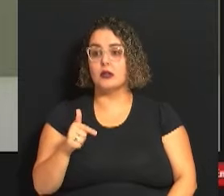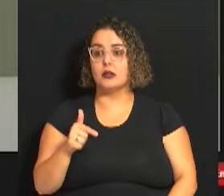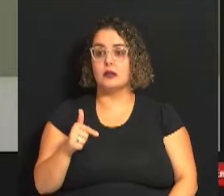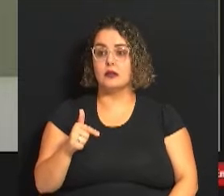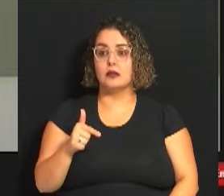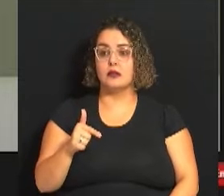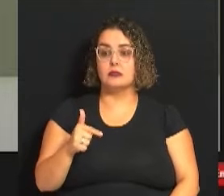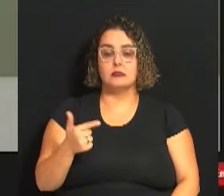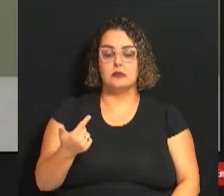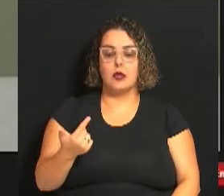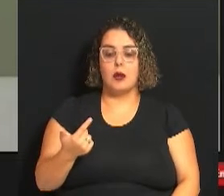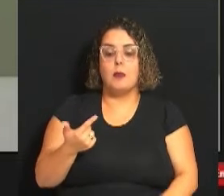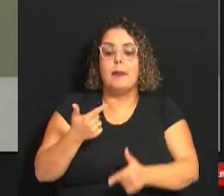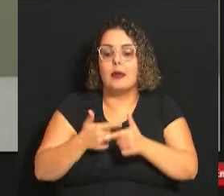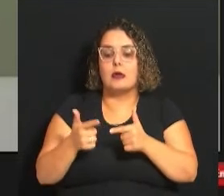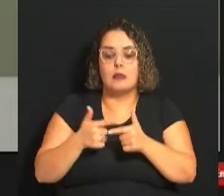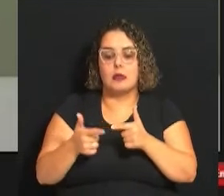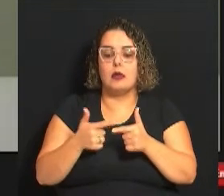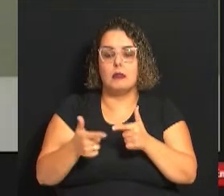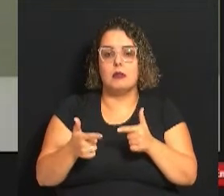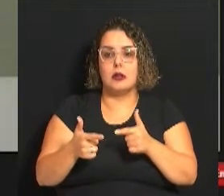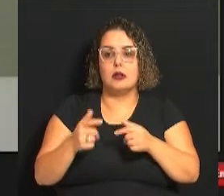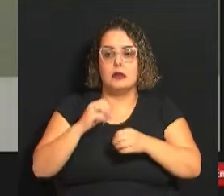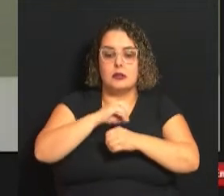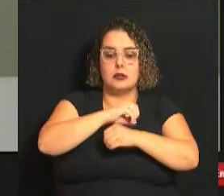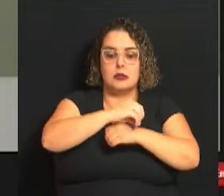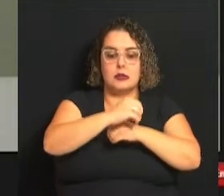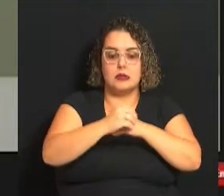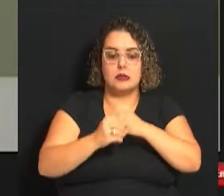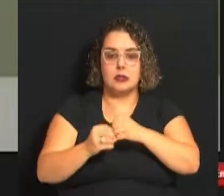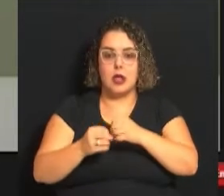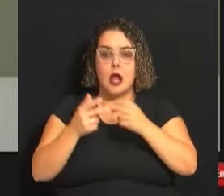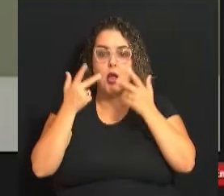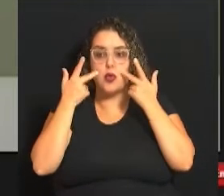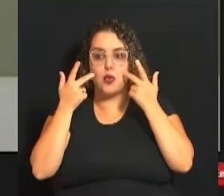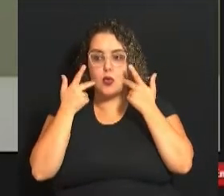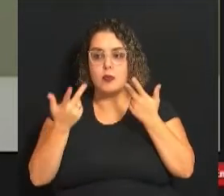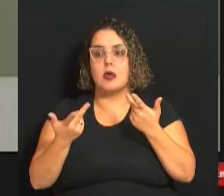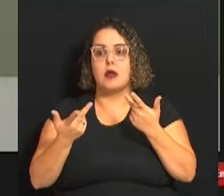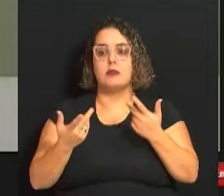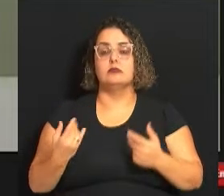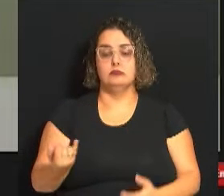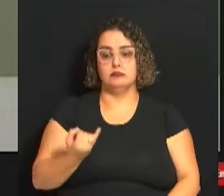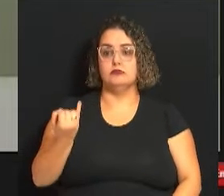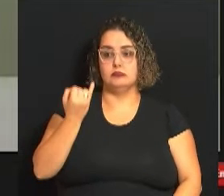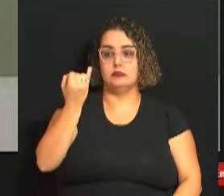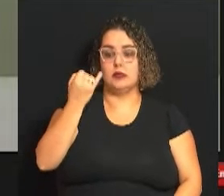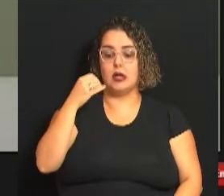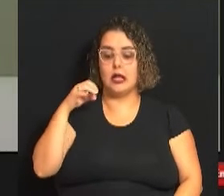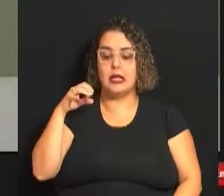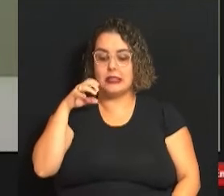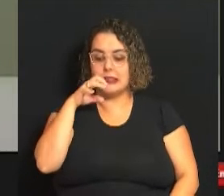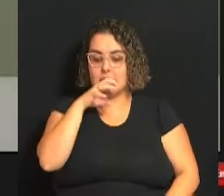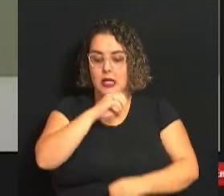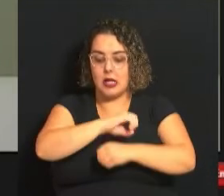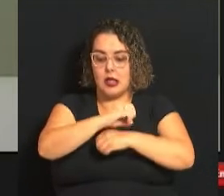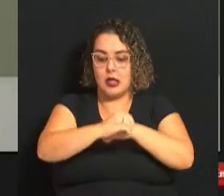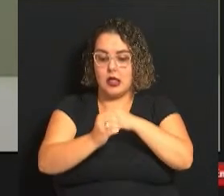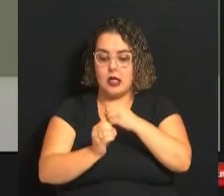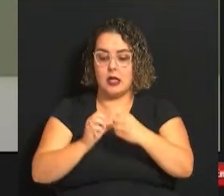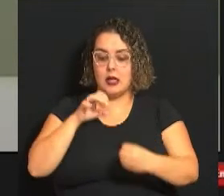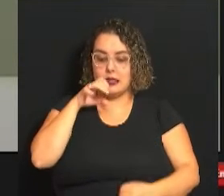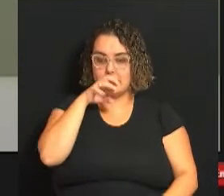lesão da célula normal e das células importantes, das células quentes, da região quente do